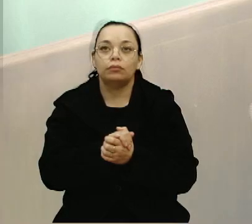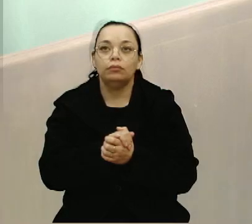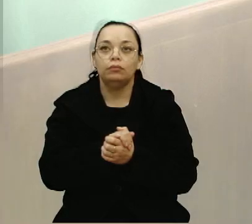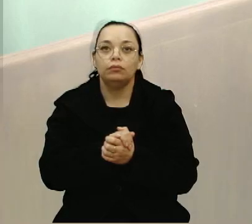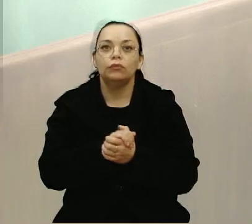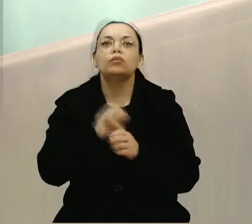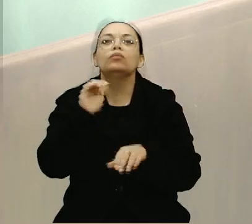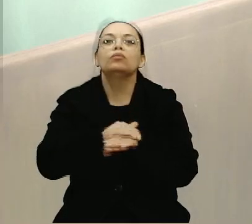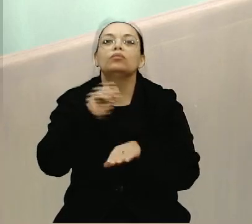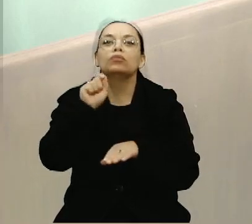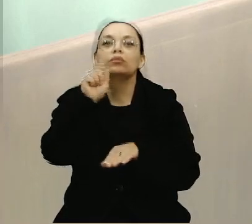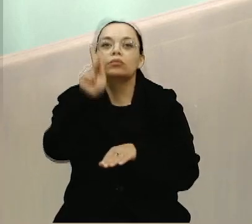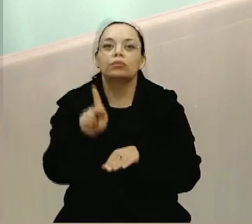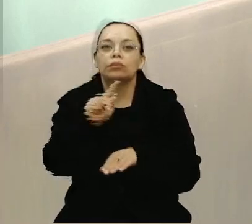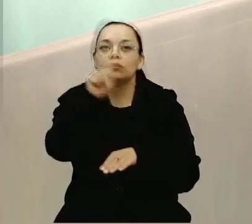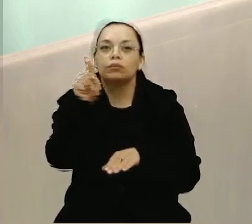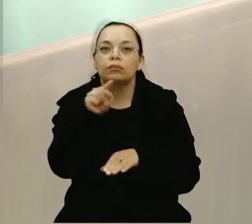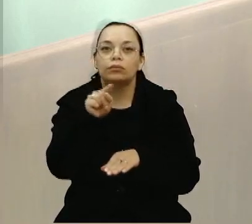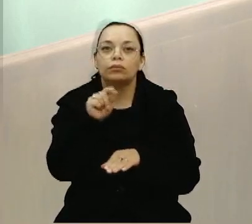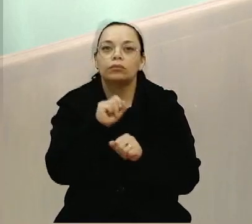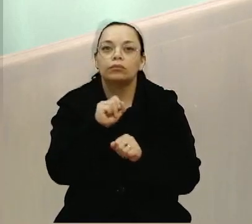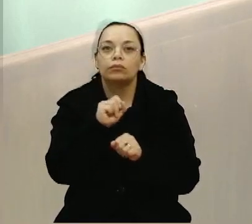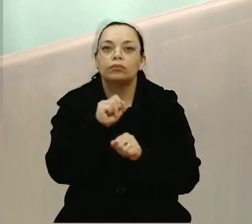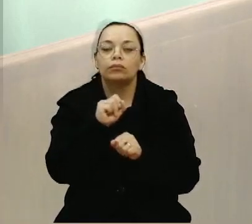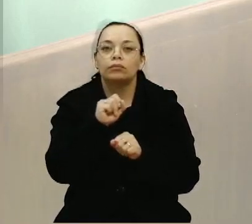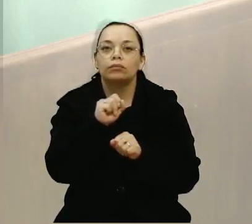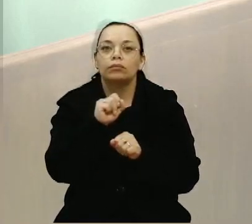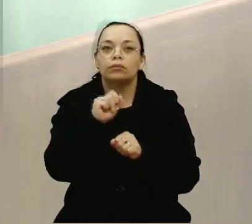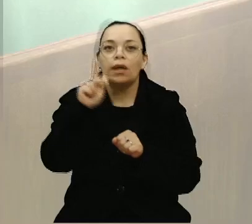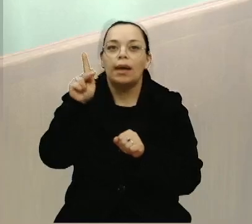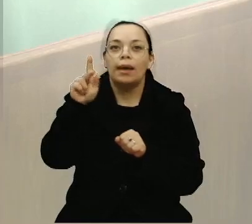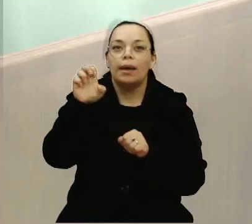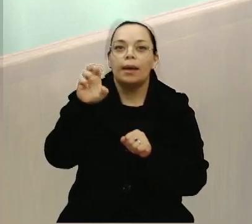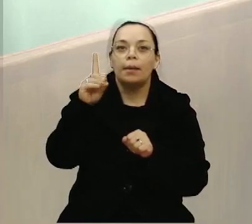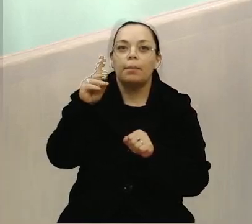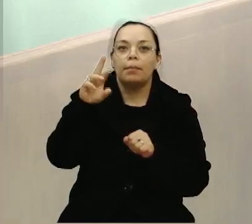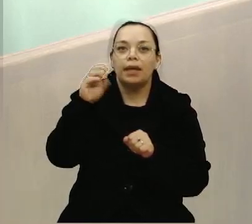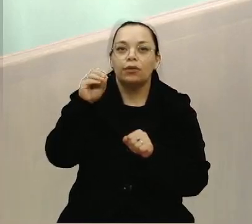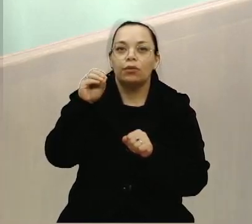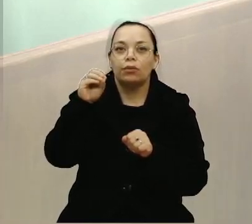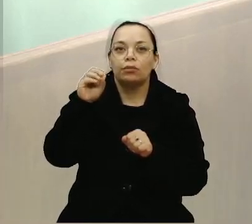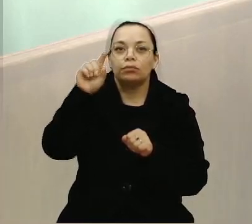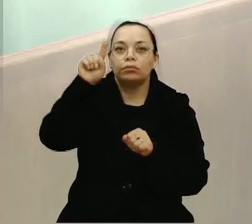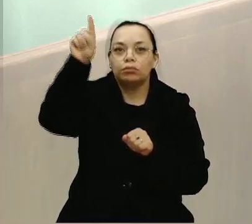Quem é o culpado? É São Pedro o culpado? Sim, mas